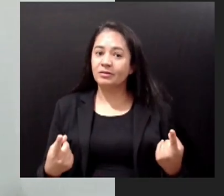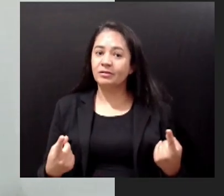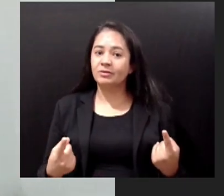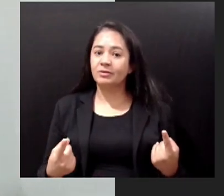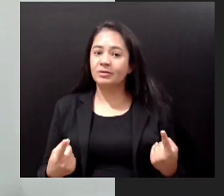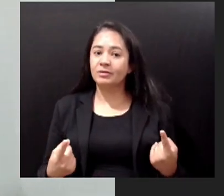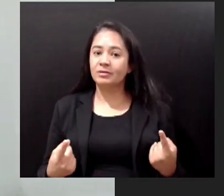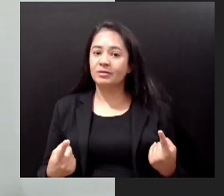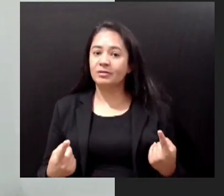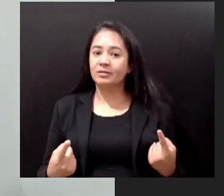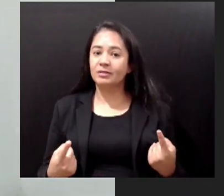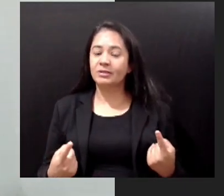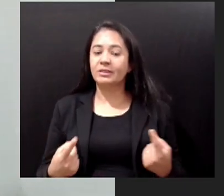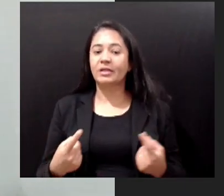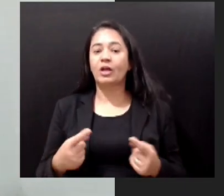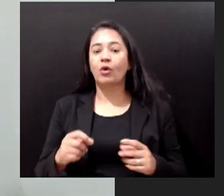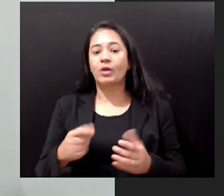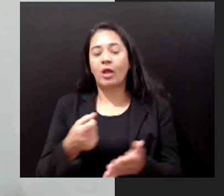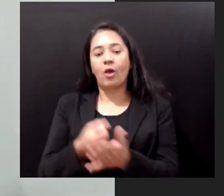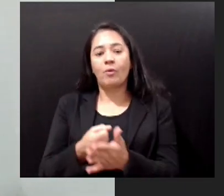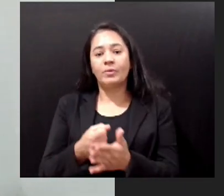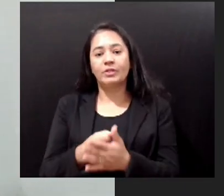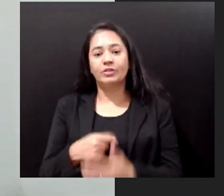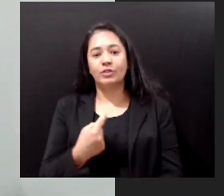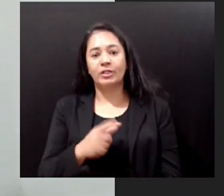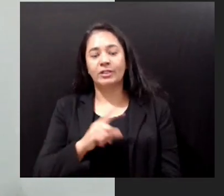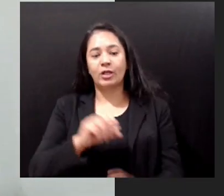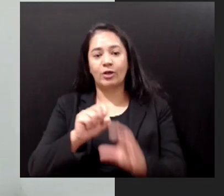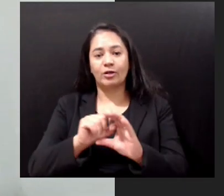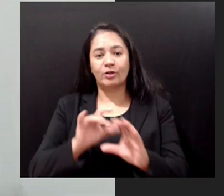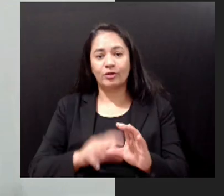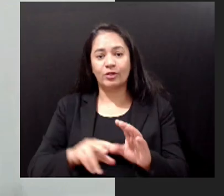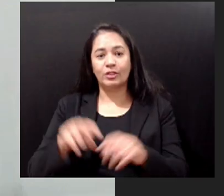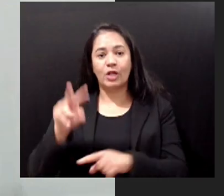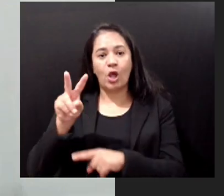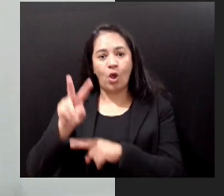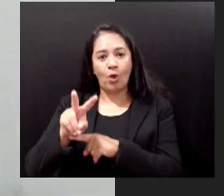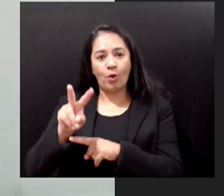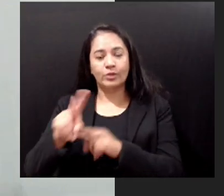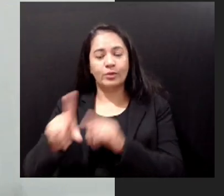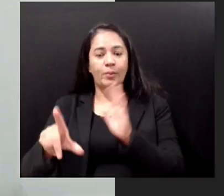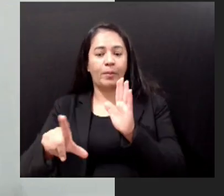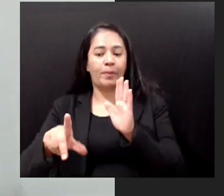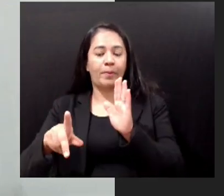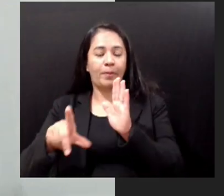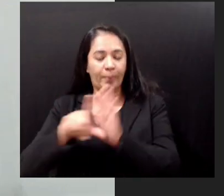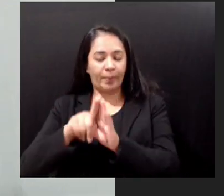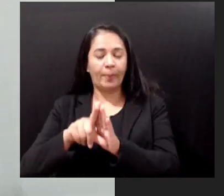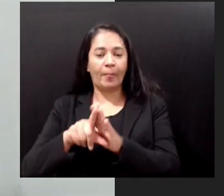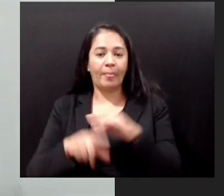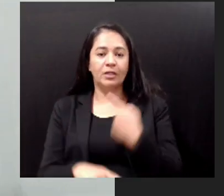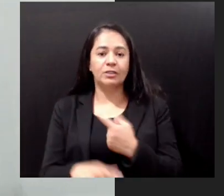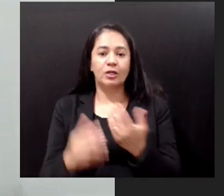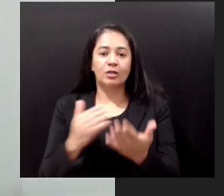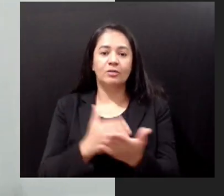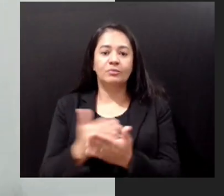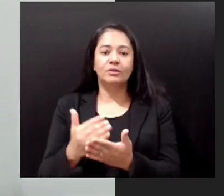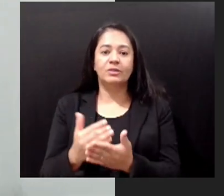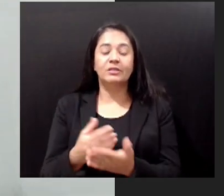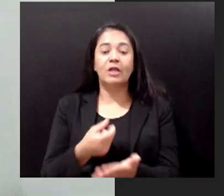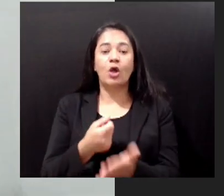o dever, porque nós temos um caráter protetivo da lei, nós passamos a ter a